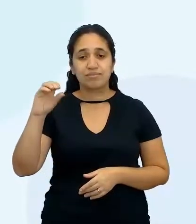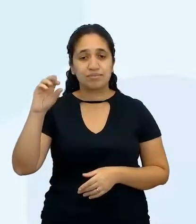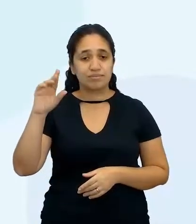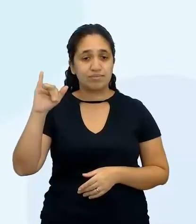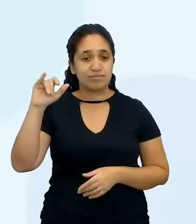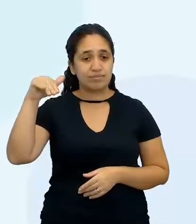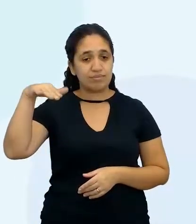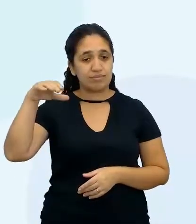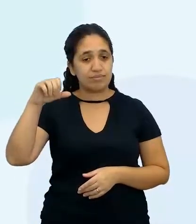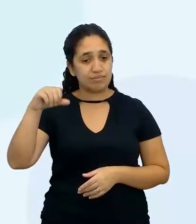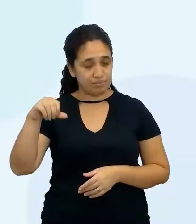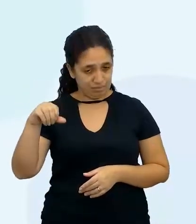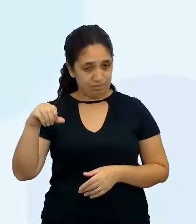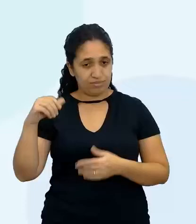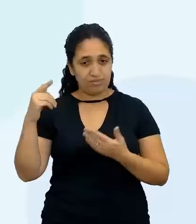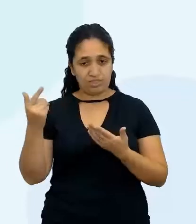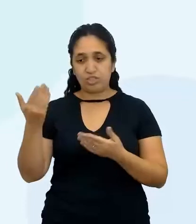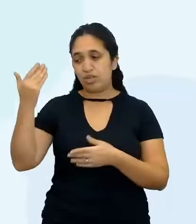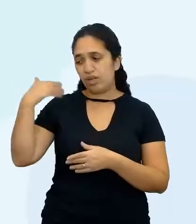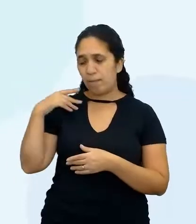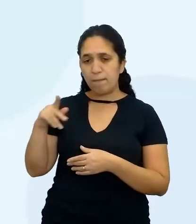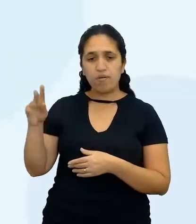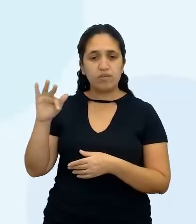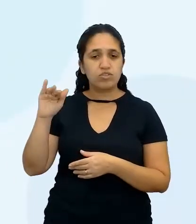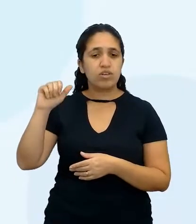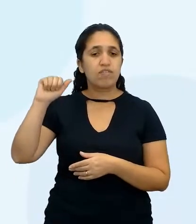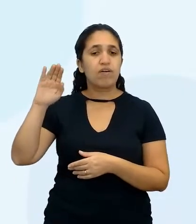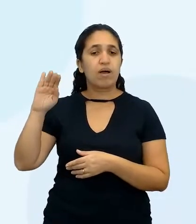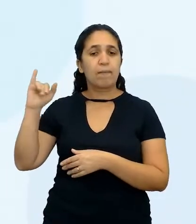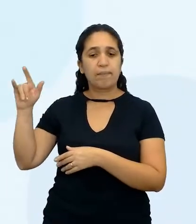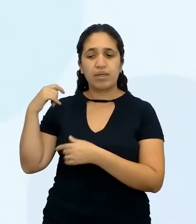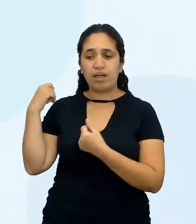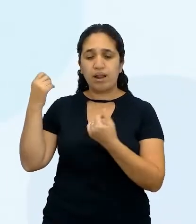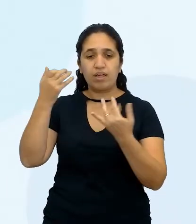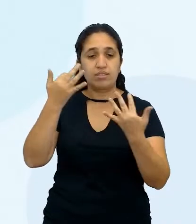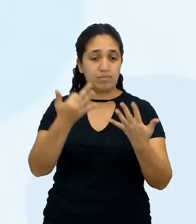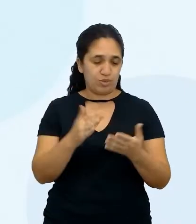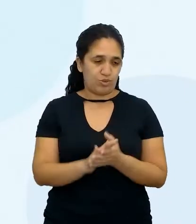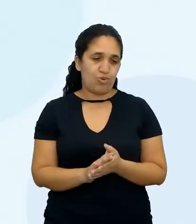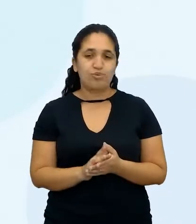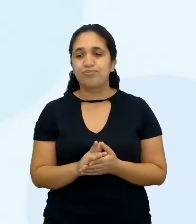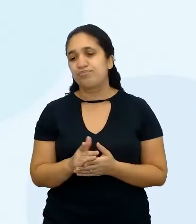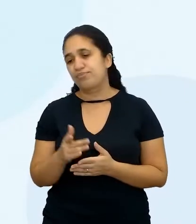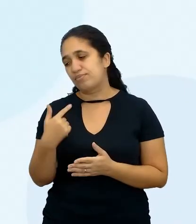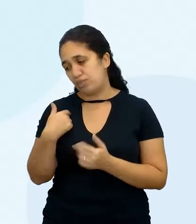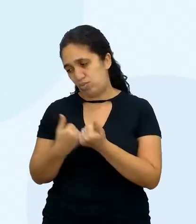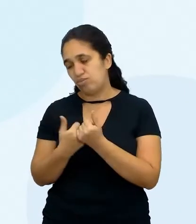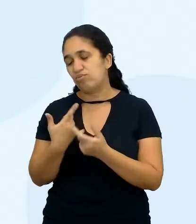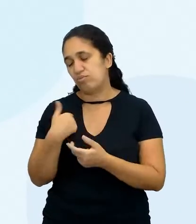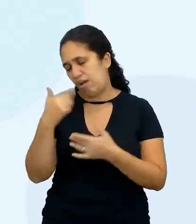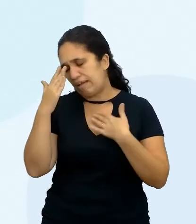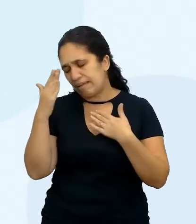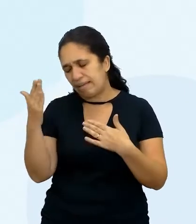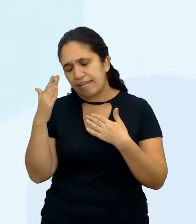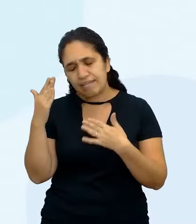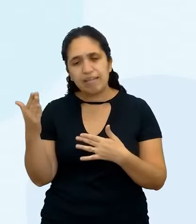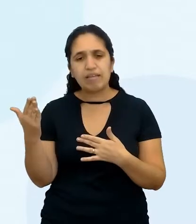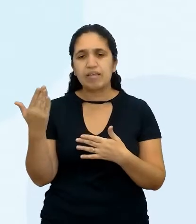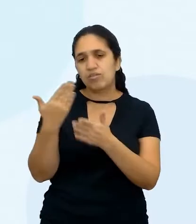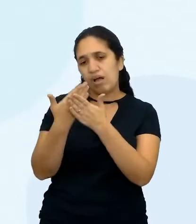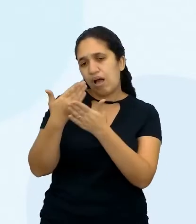procurando retomar o que a professora Fabi, que me substituiu, eu agradeço a professora Fabi por isso, né, nas